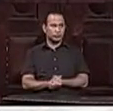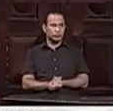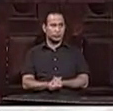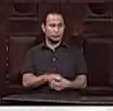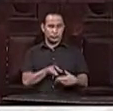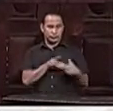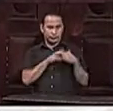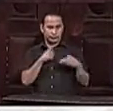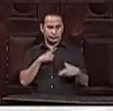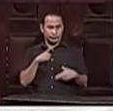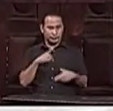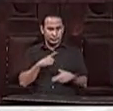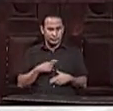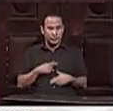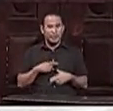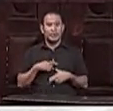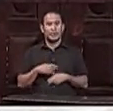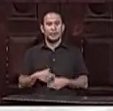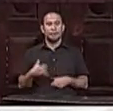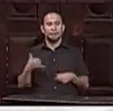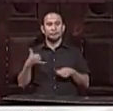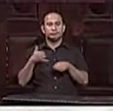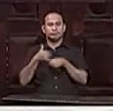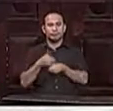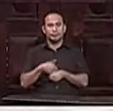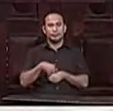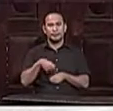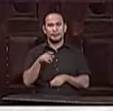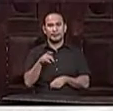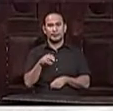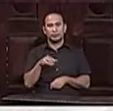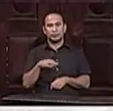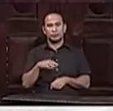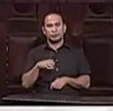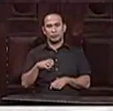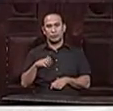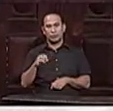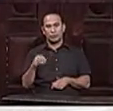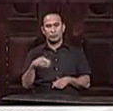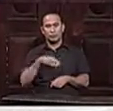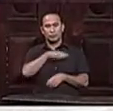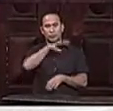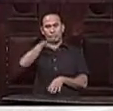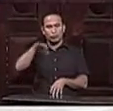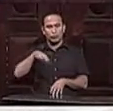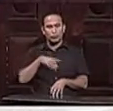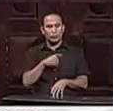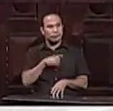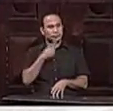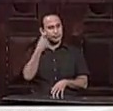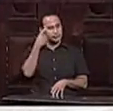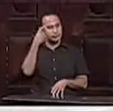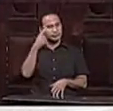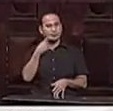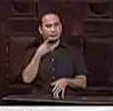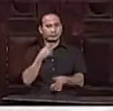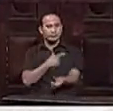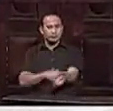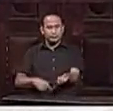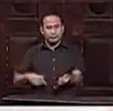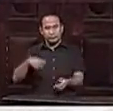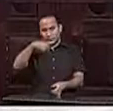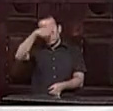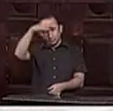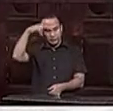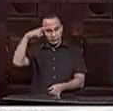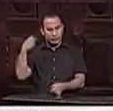que ela tem entre as companhias de petróleo do mundo se deve exatamente ao sangue, ao suor